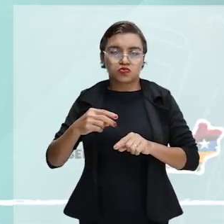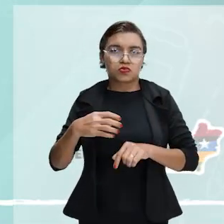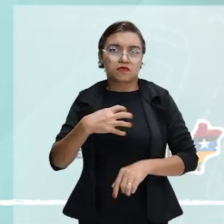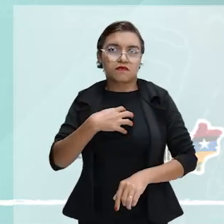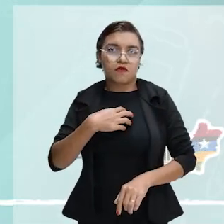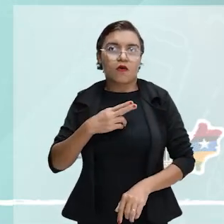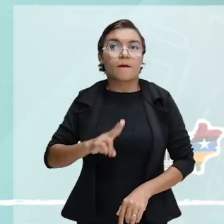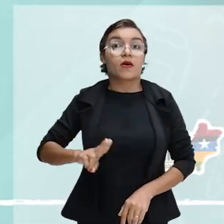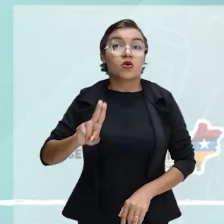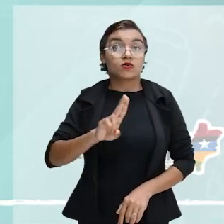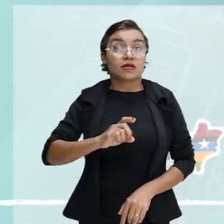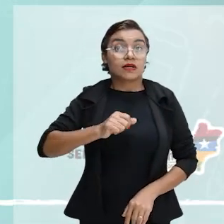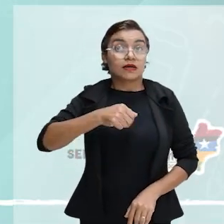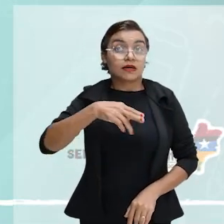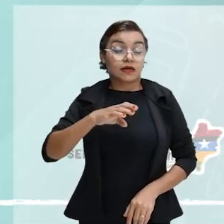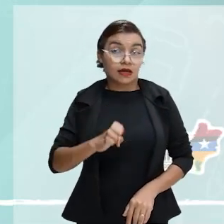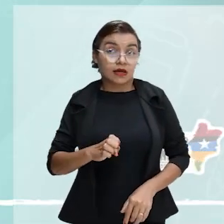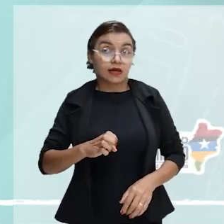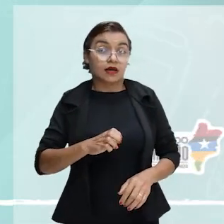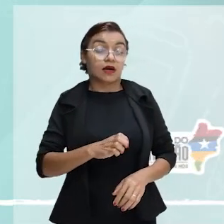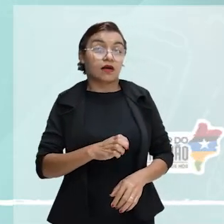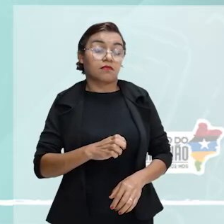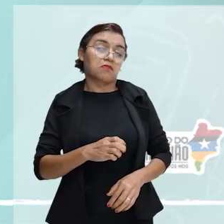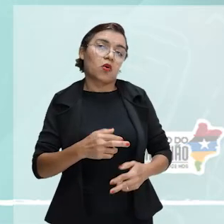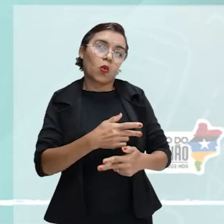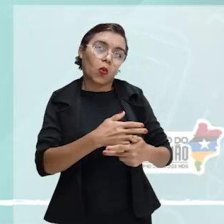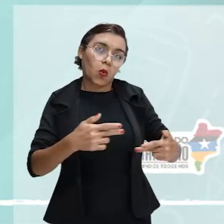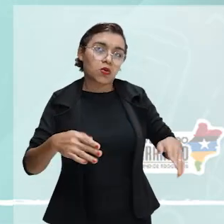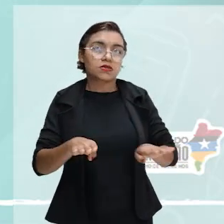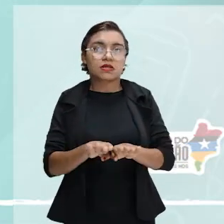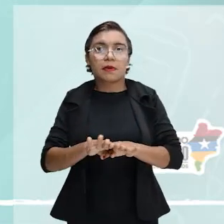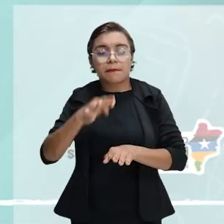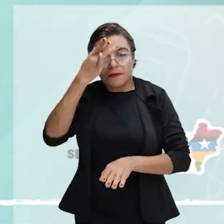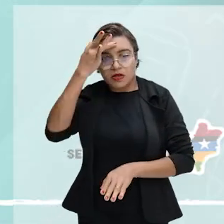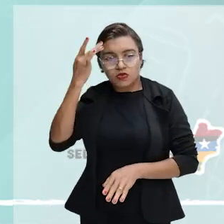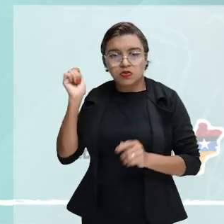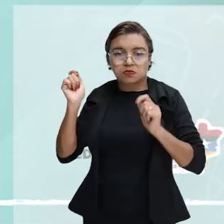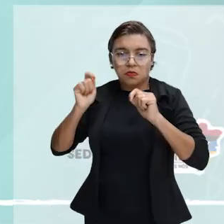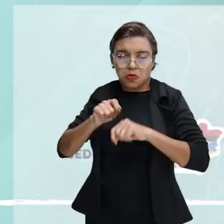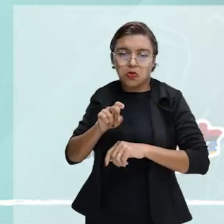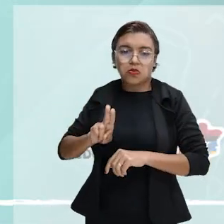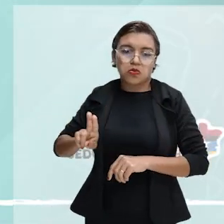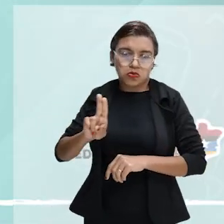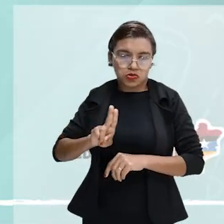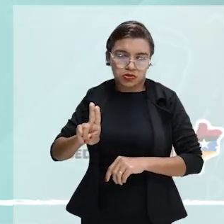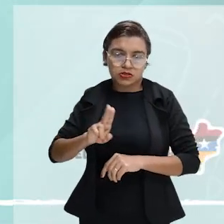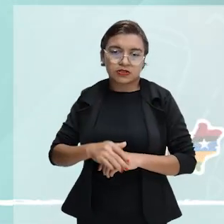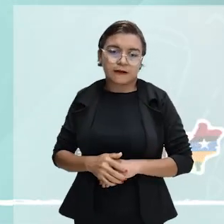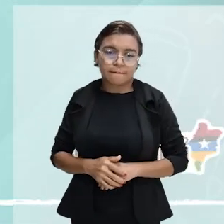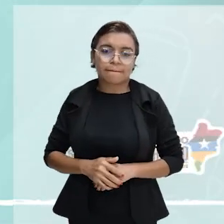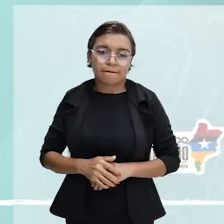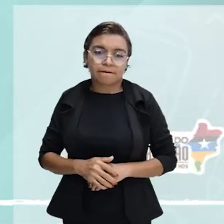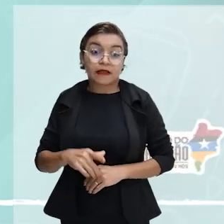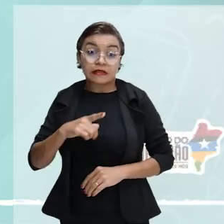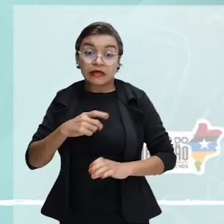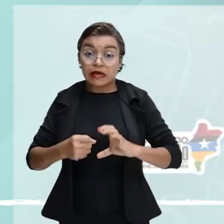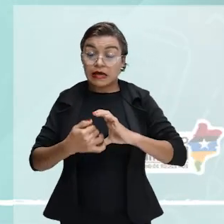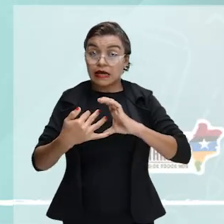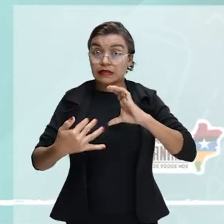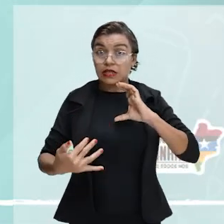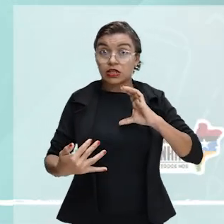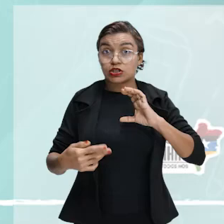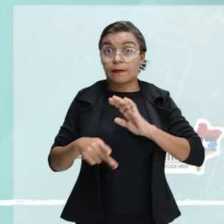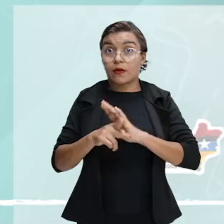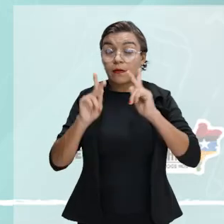usar para coisas e também posso usar para pessoas, tá? Ou seja, as quais se atribuem características